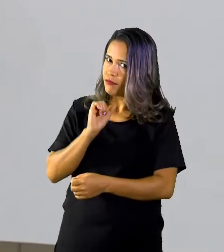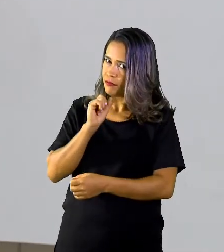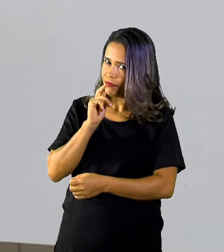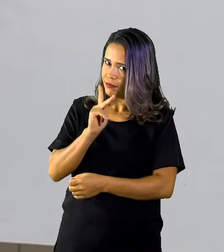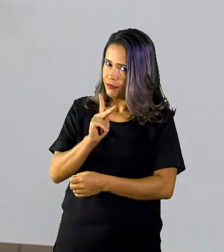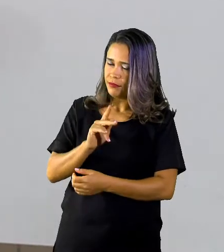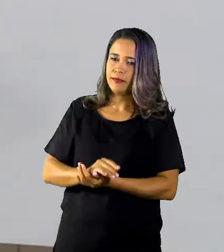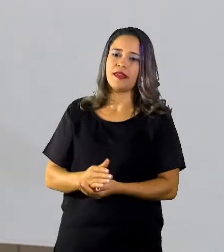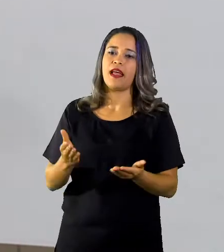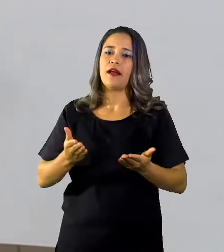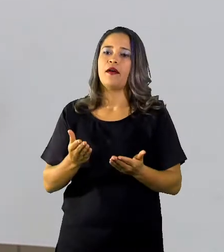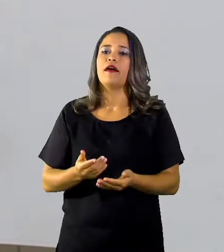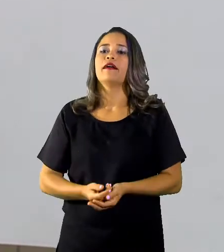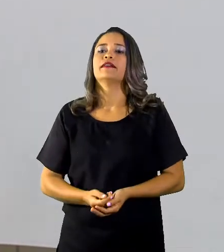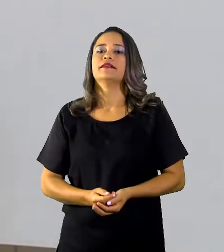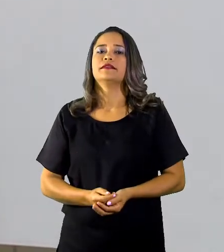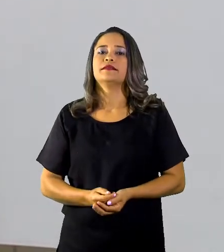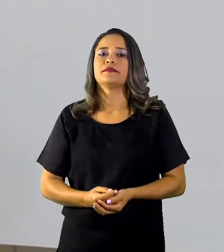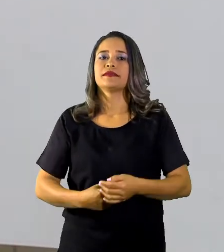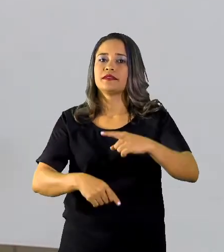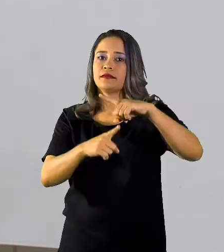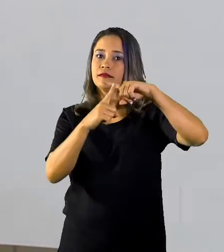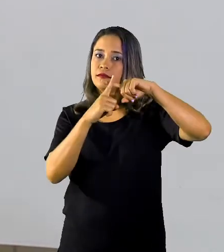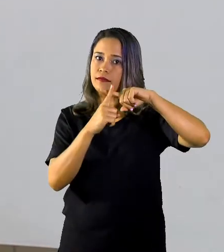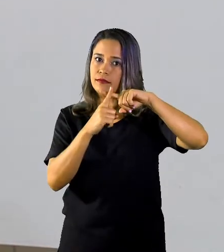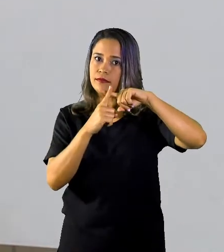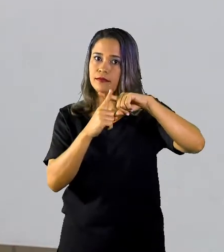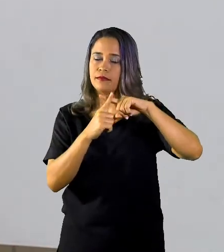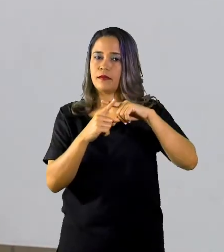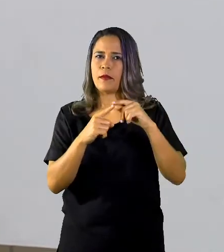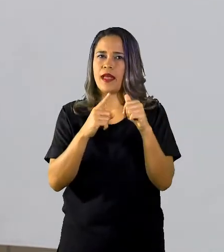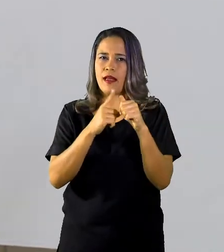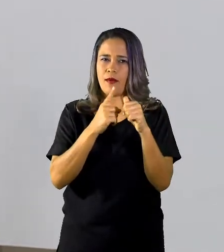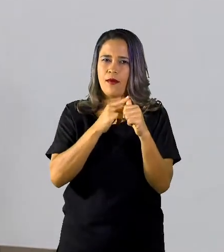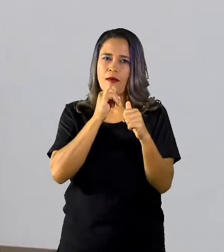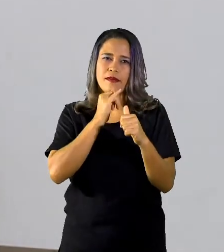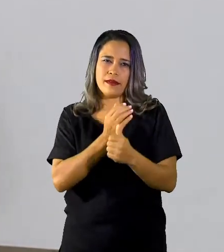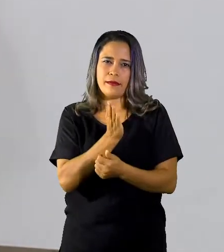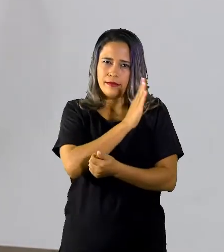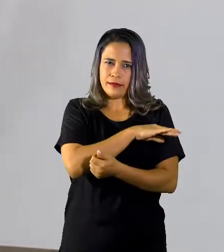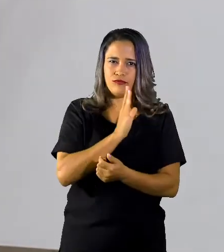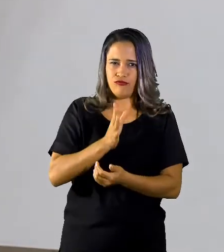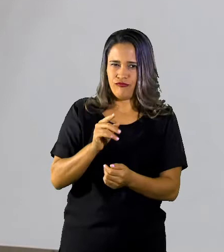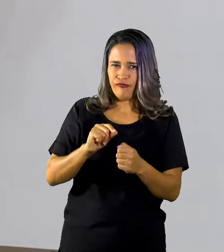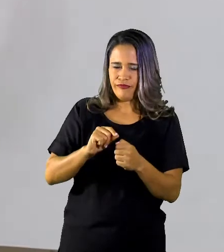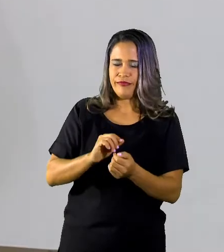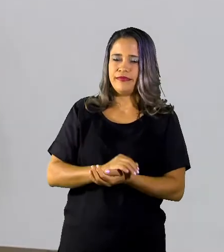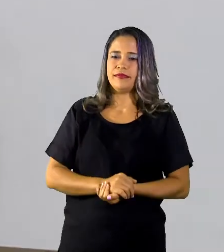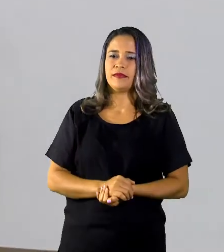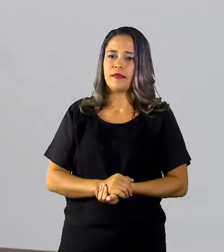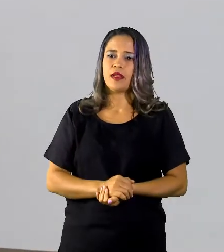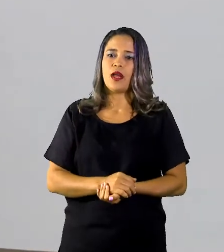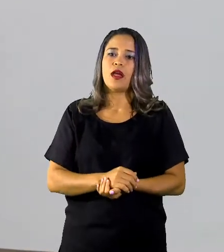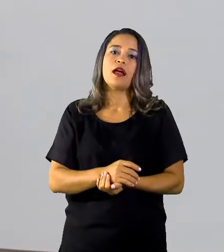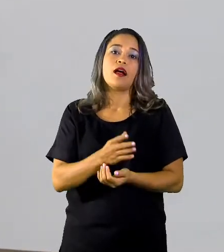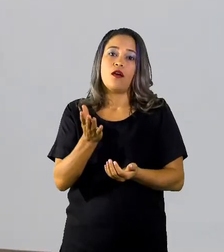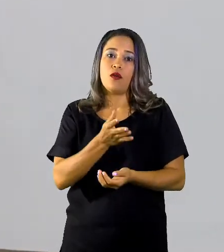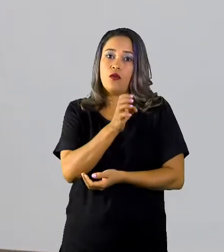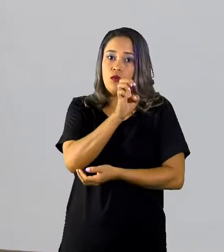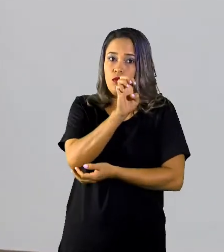adição. Mesmo processo que nós fizemos no exemplo anterior. Olha só, polinômio E vai